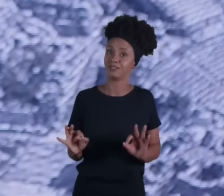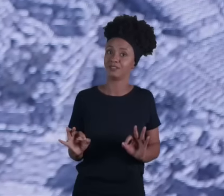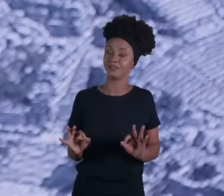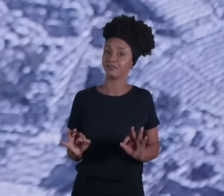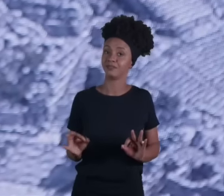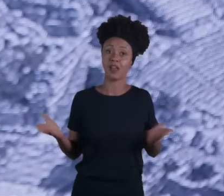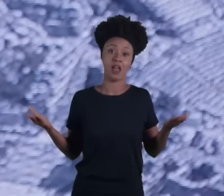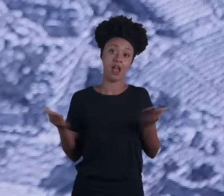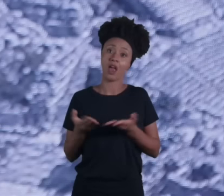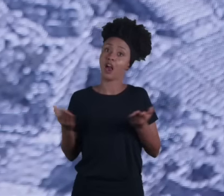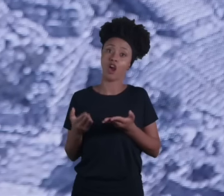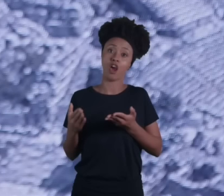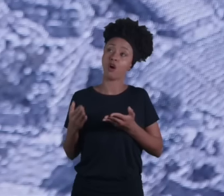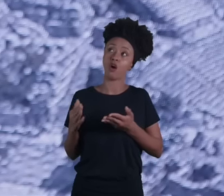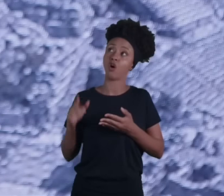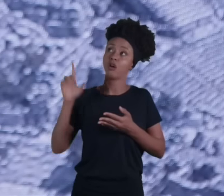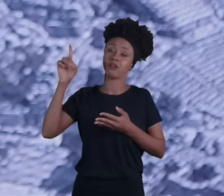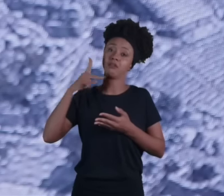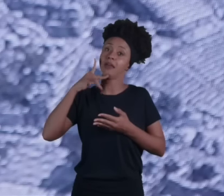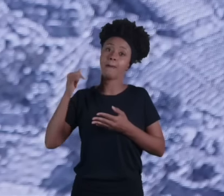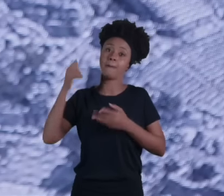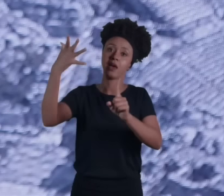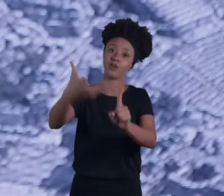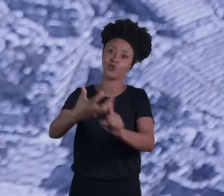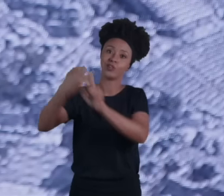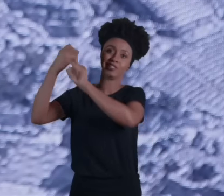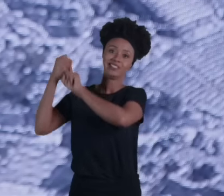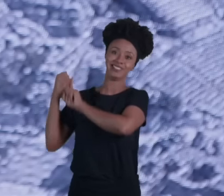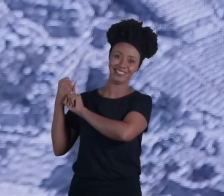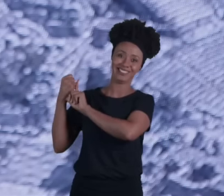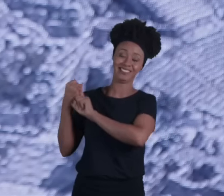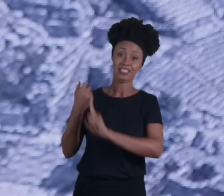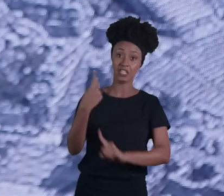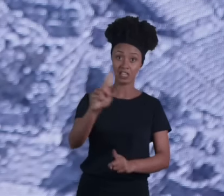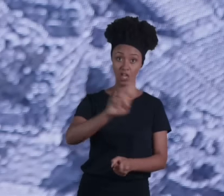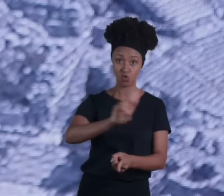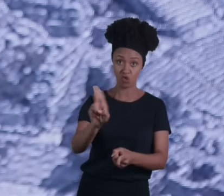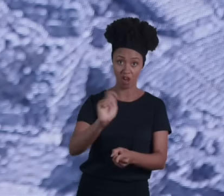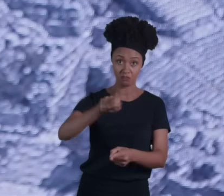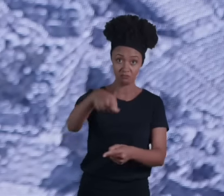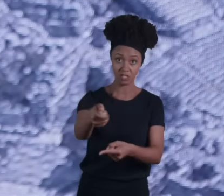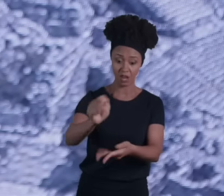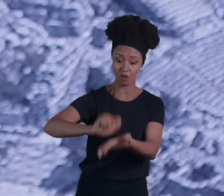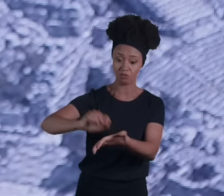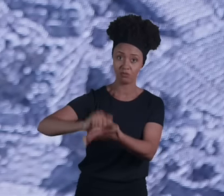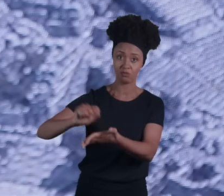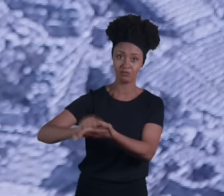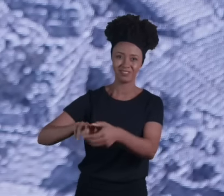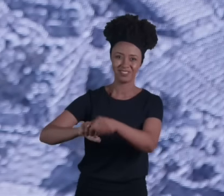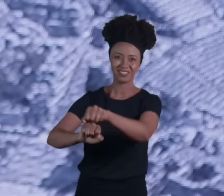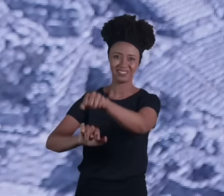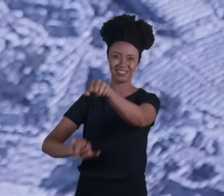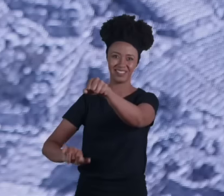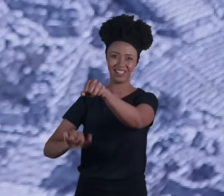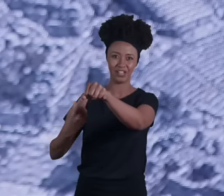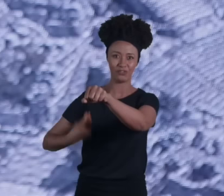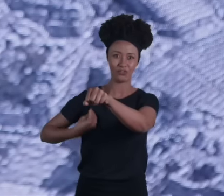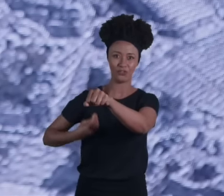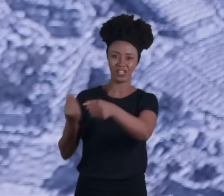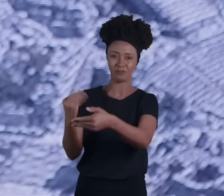Você pertence a Ele. O teu nome está escrito no livro da vida. Eu amo